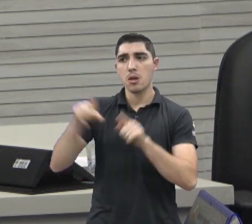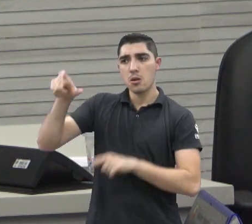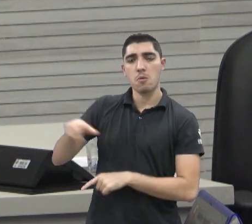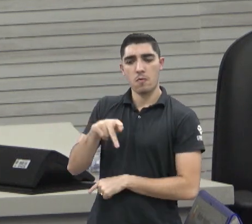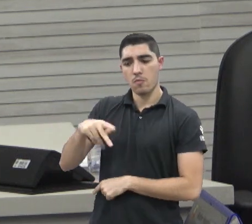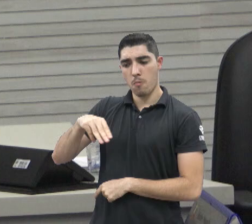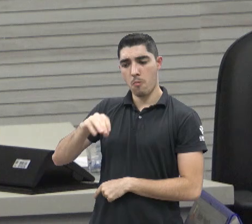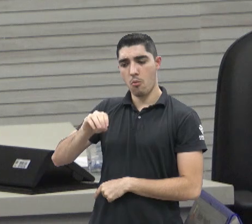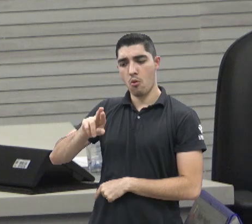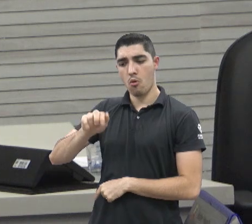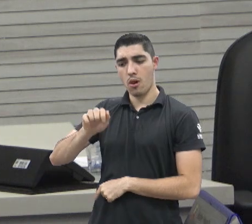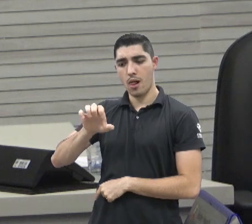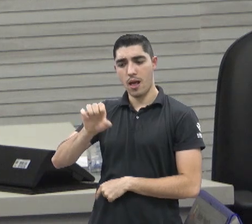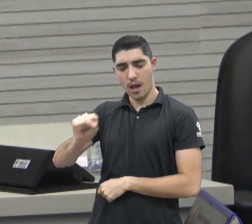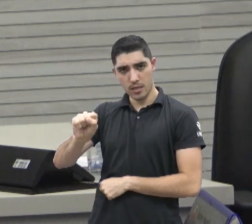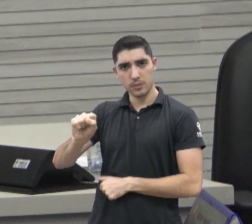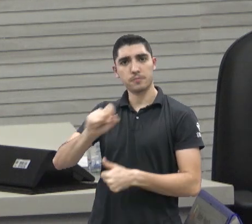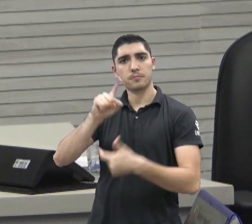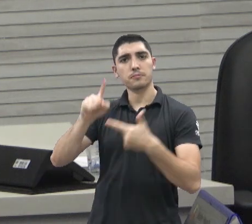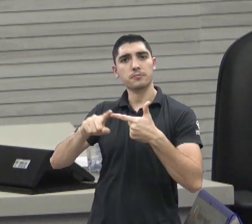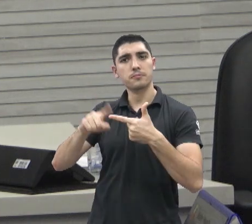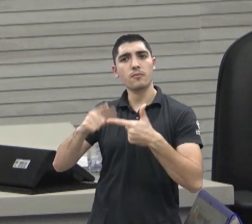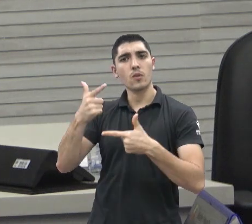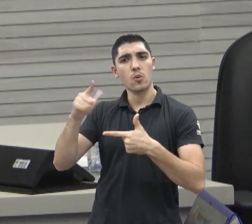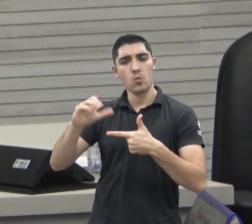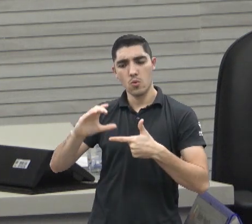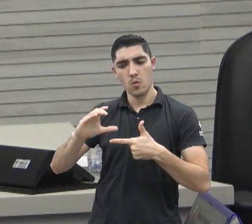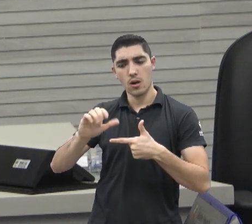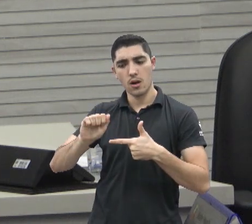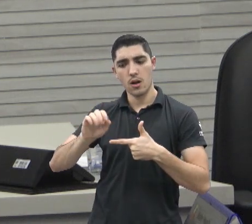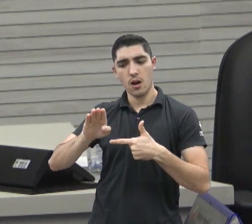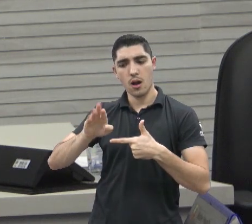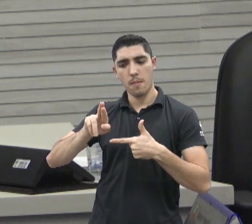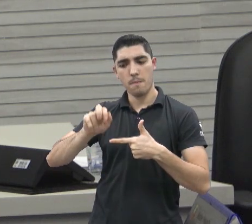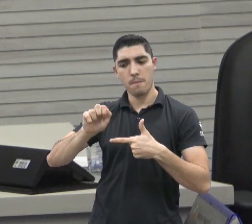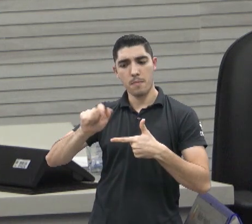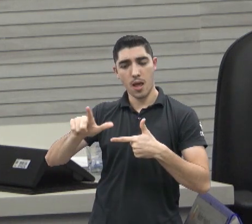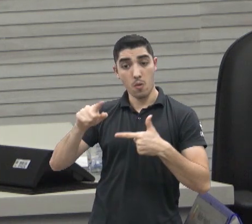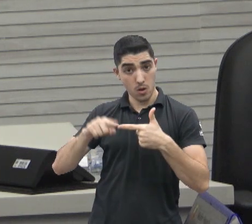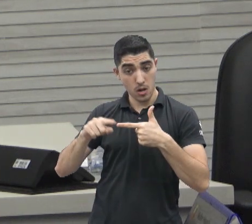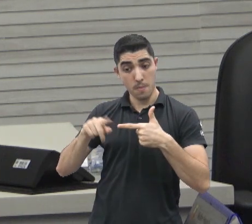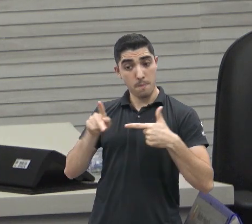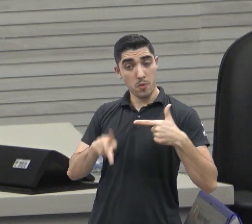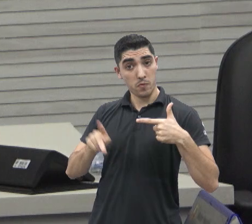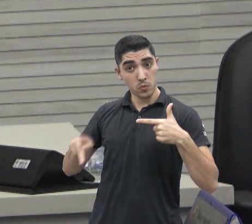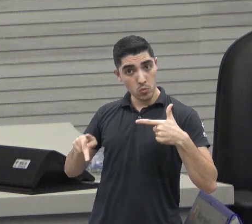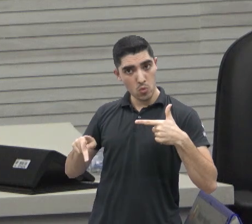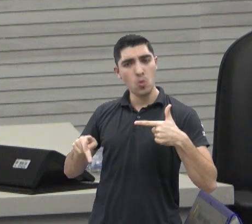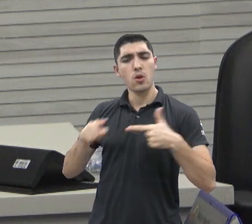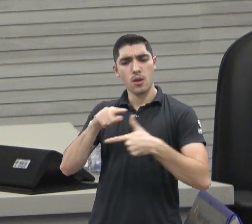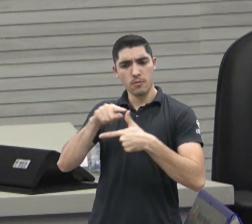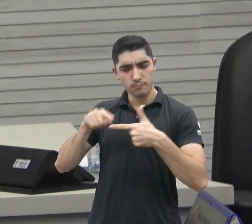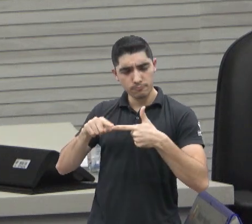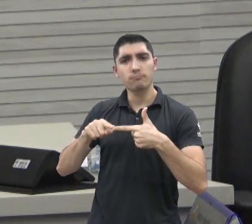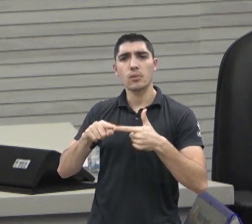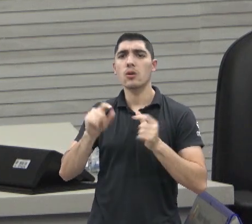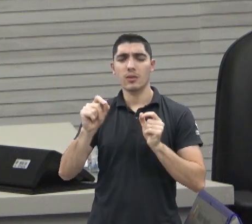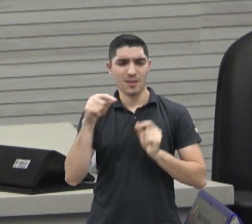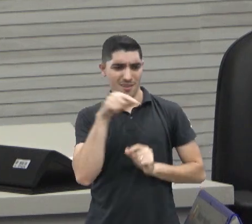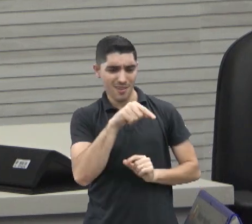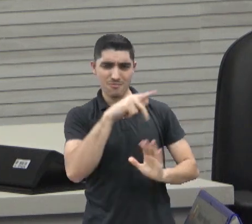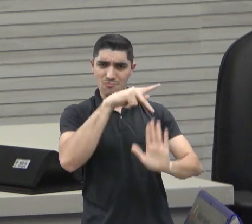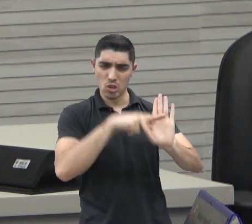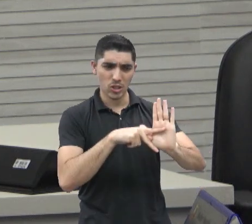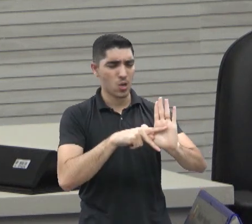Cabral não tive acesso, mas com certeza eu sei que o professor Cabral, ele é contra esse projeto, a gente também